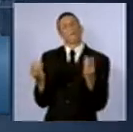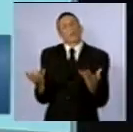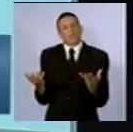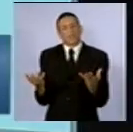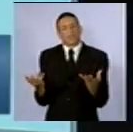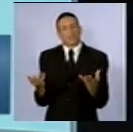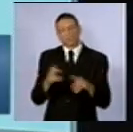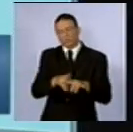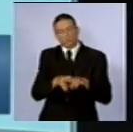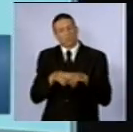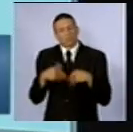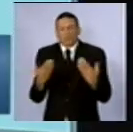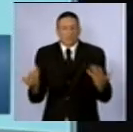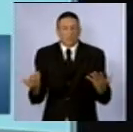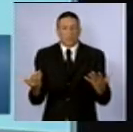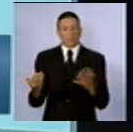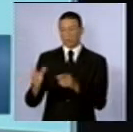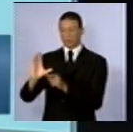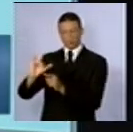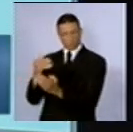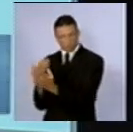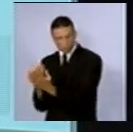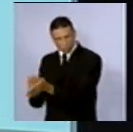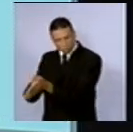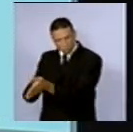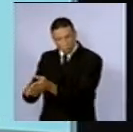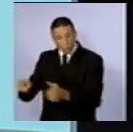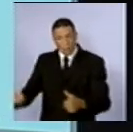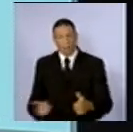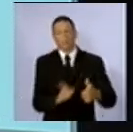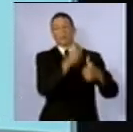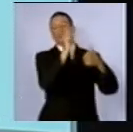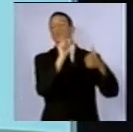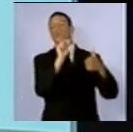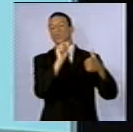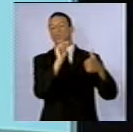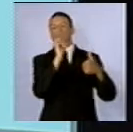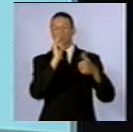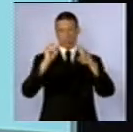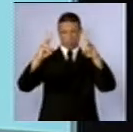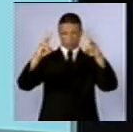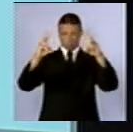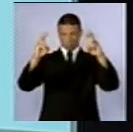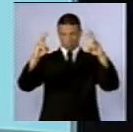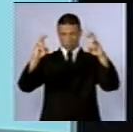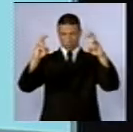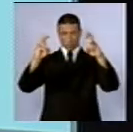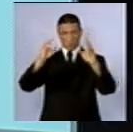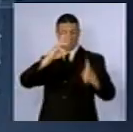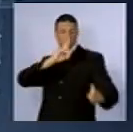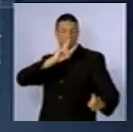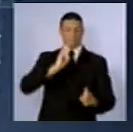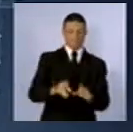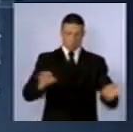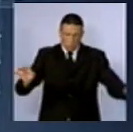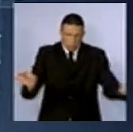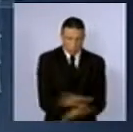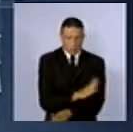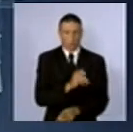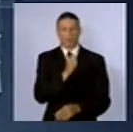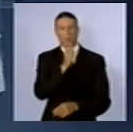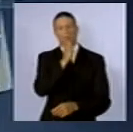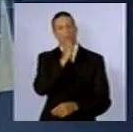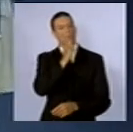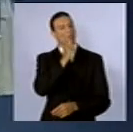razão para nós pesquisadores primeiro é essa questão de ser um tema que ainda não está resolvido né Ele é um tema